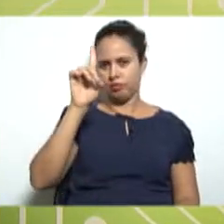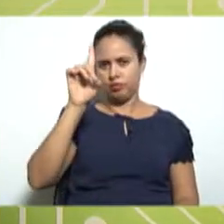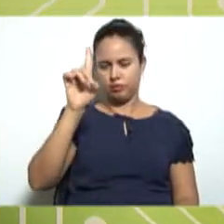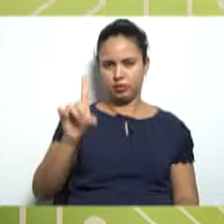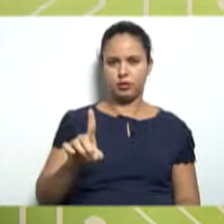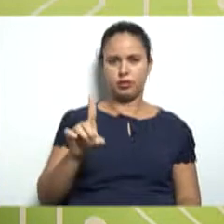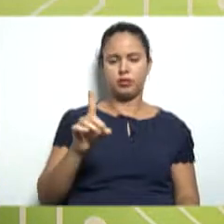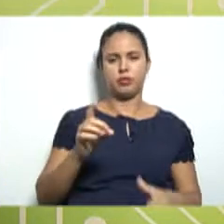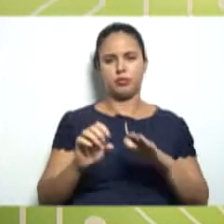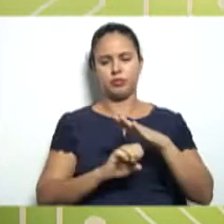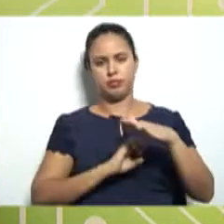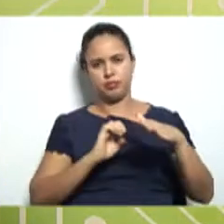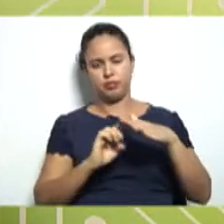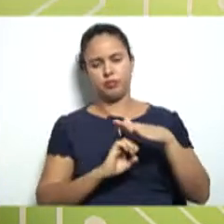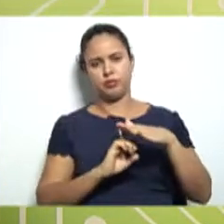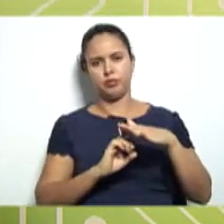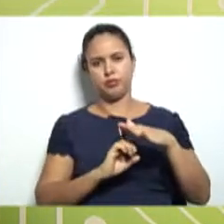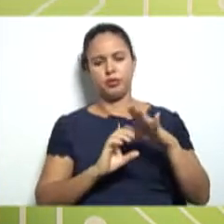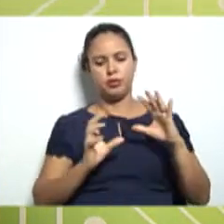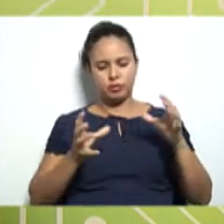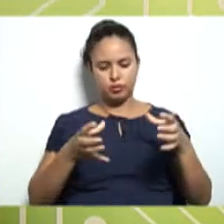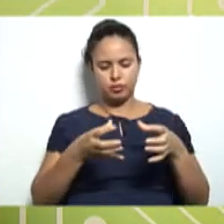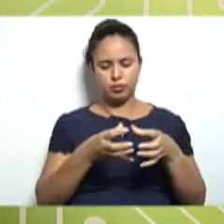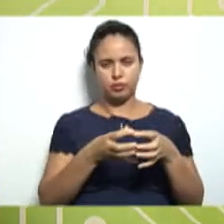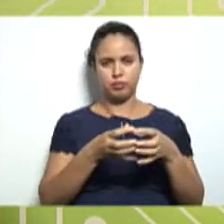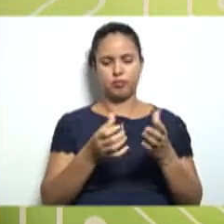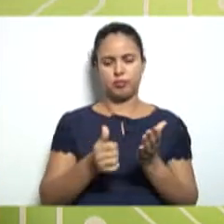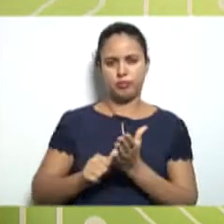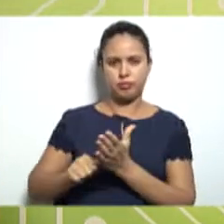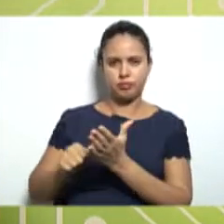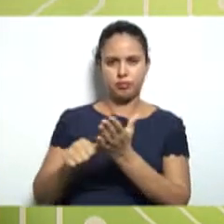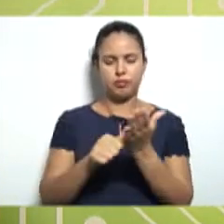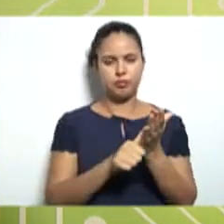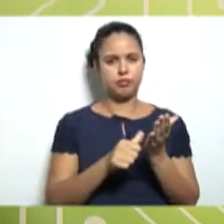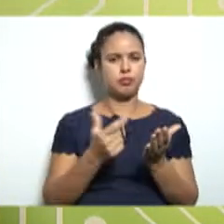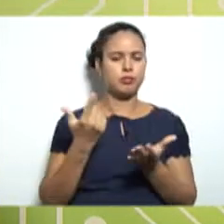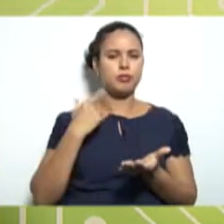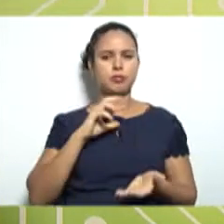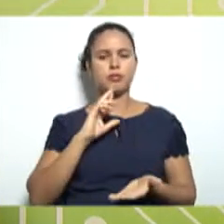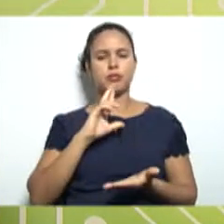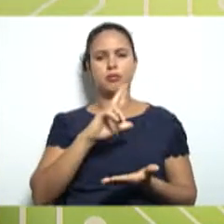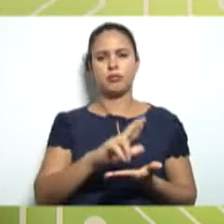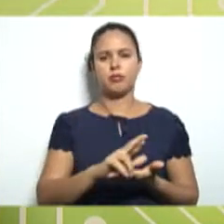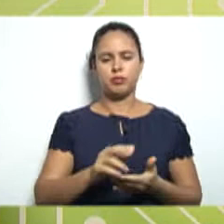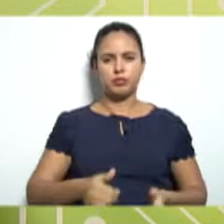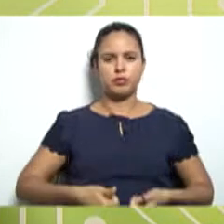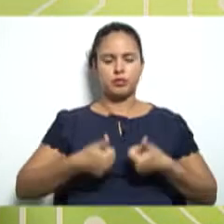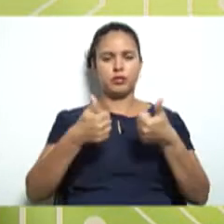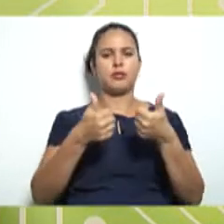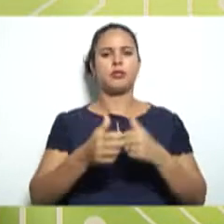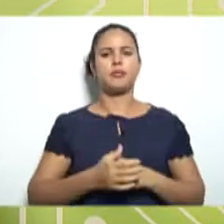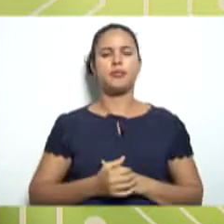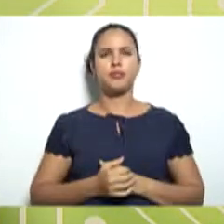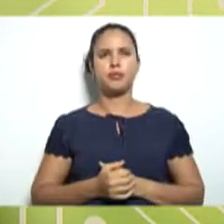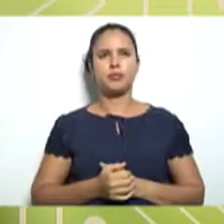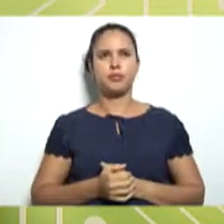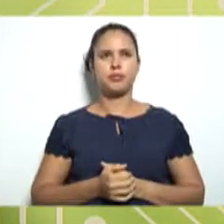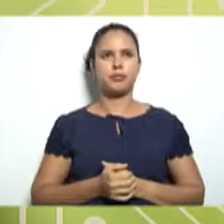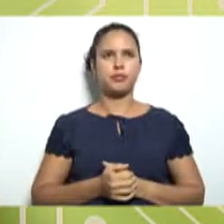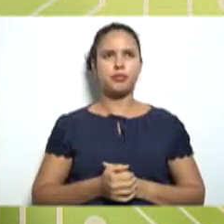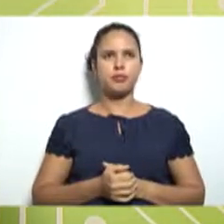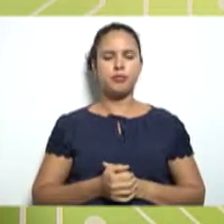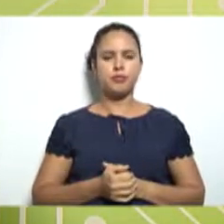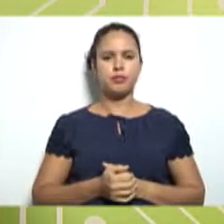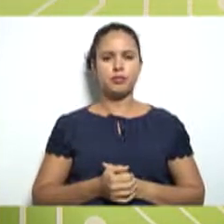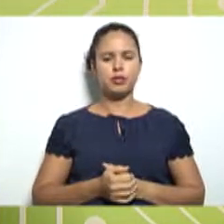é autogerida pelos trabalhadores e com isso consegue resultados melhores. Existem outras cooperativas do ramo de trabalho, quando a gente fala,